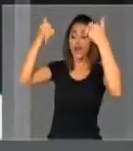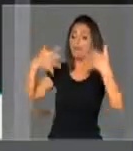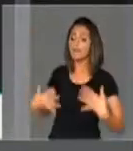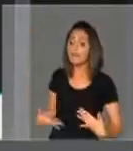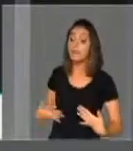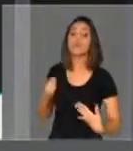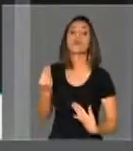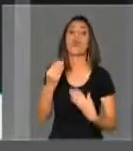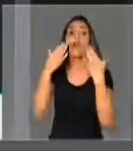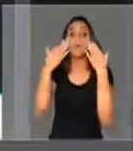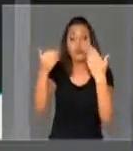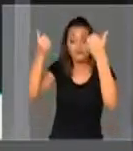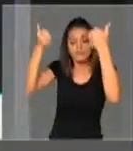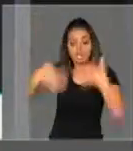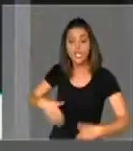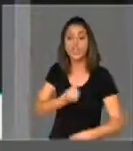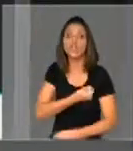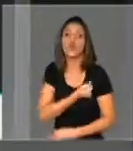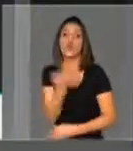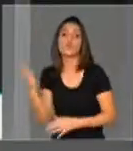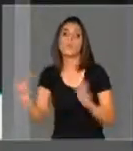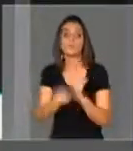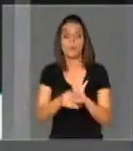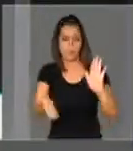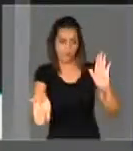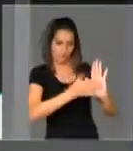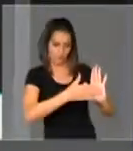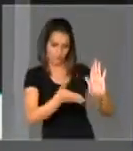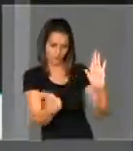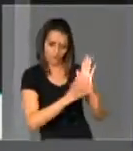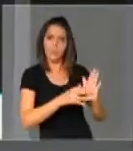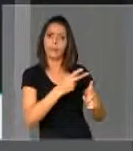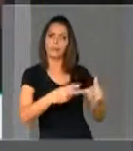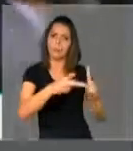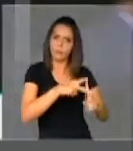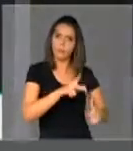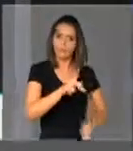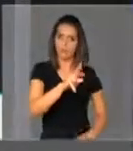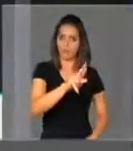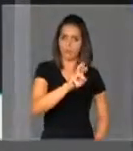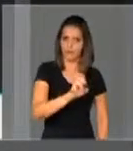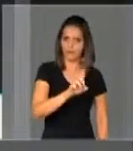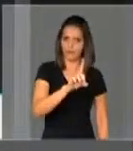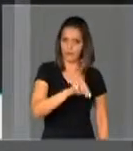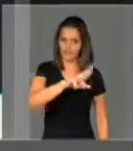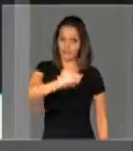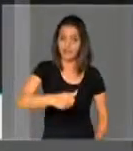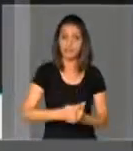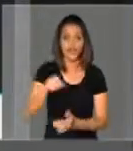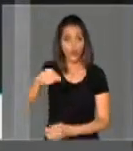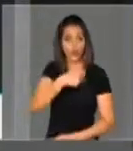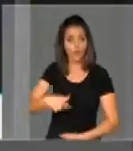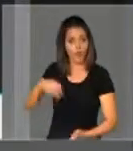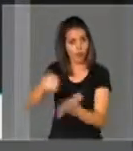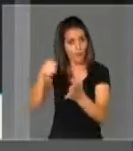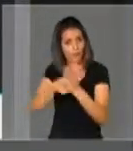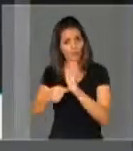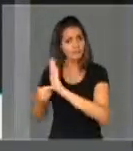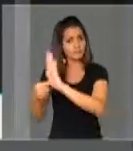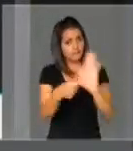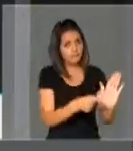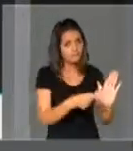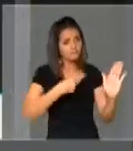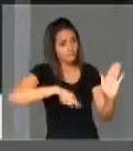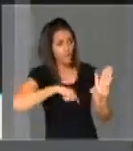Apresentem! Apresentem os números da reforma da Previdência! O governo tem a obrigação de